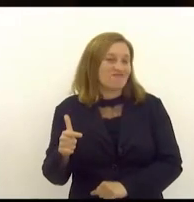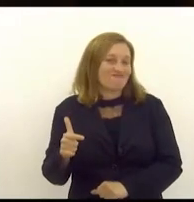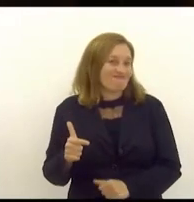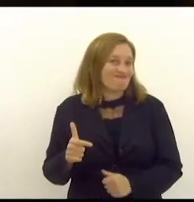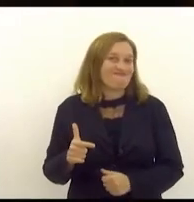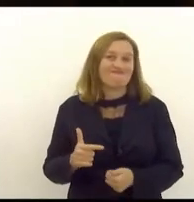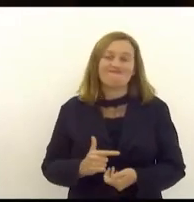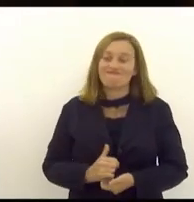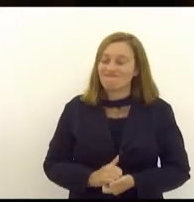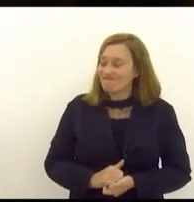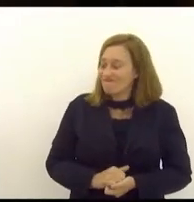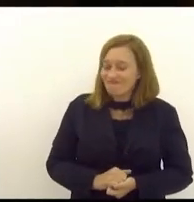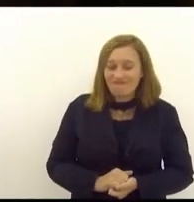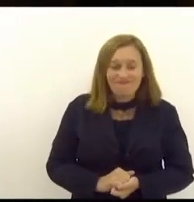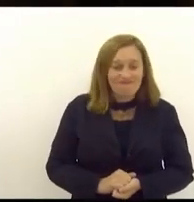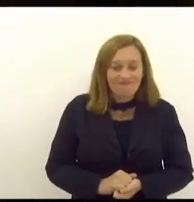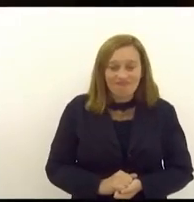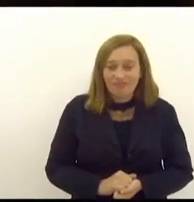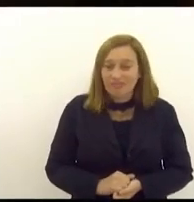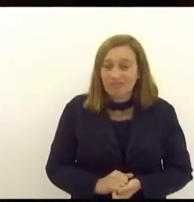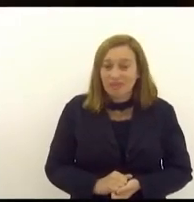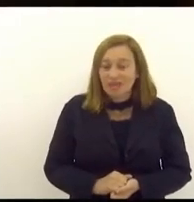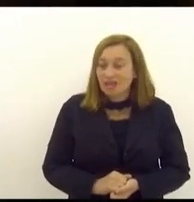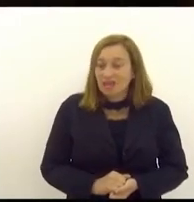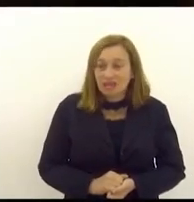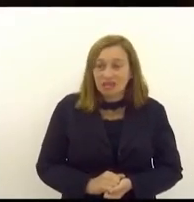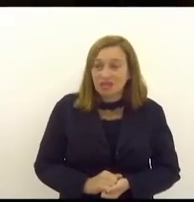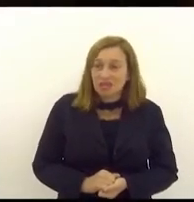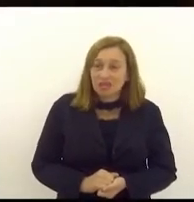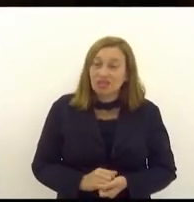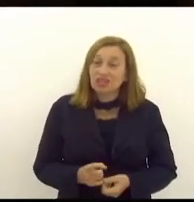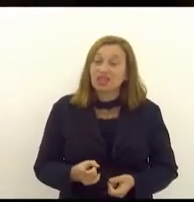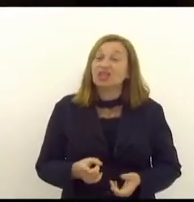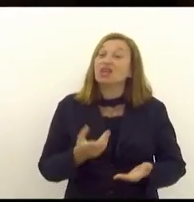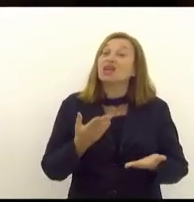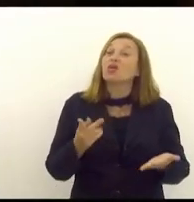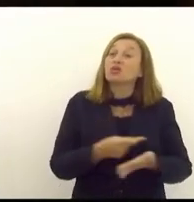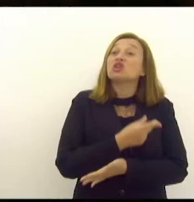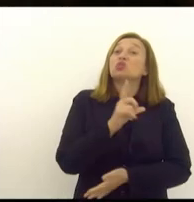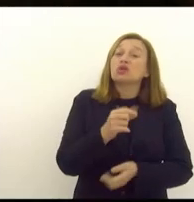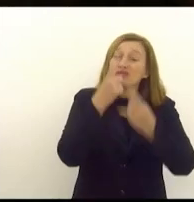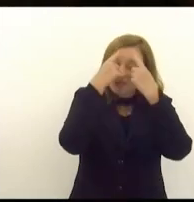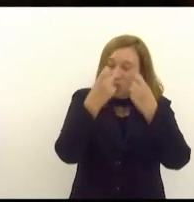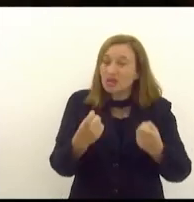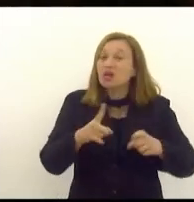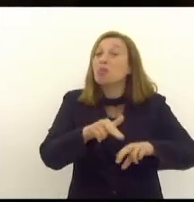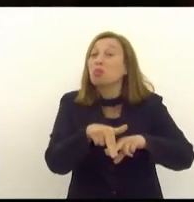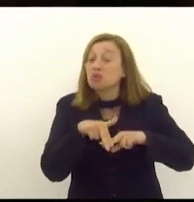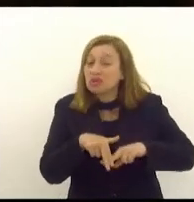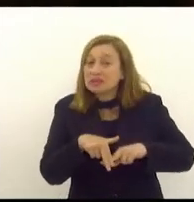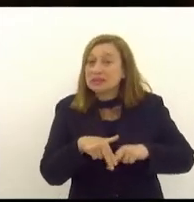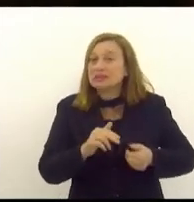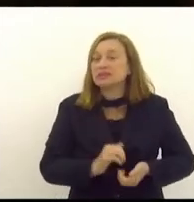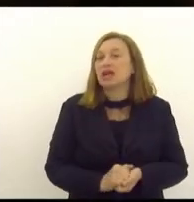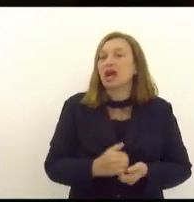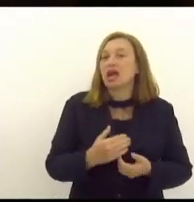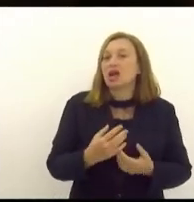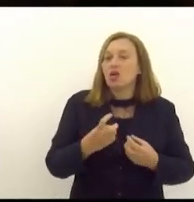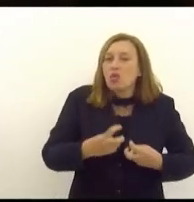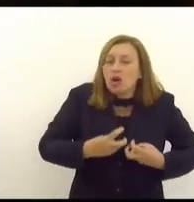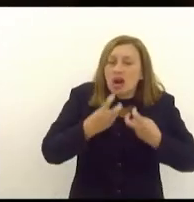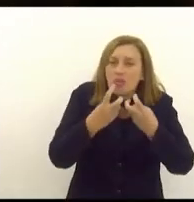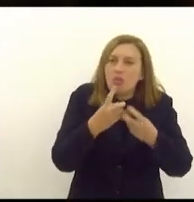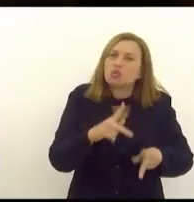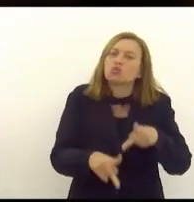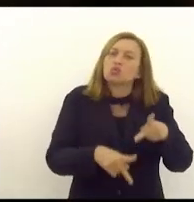insegurança que acaba culminando na violência por isso atendendo o clamor do